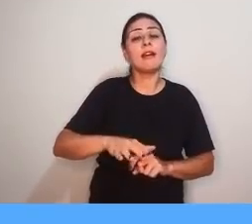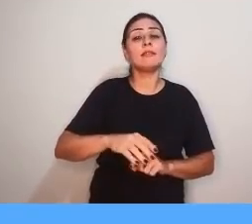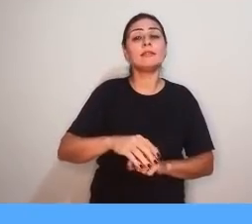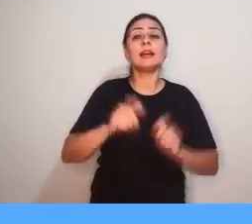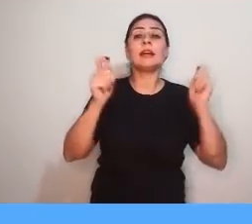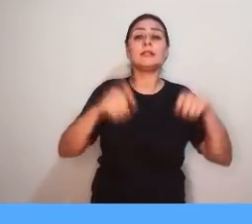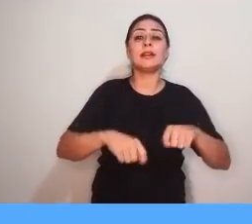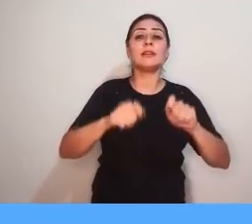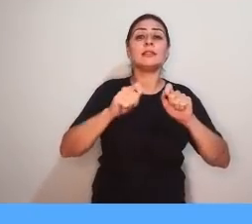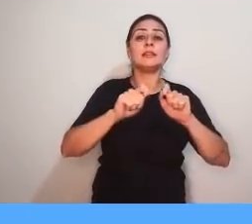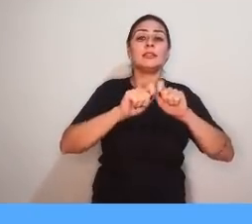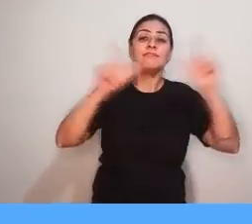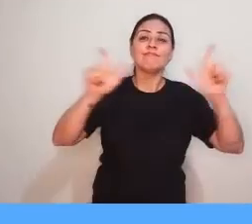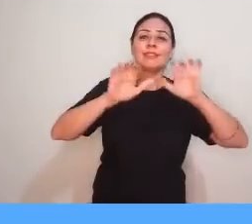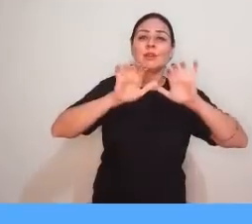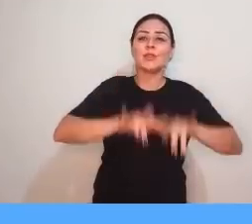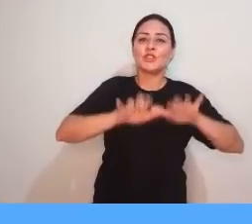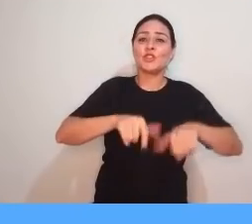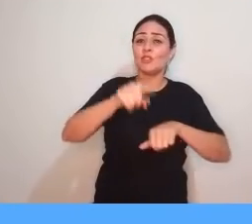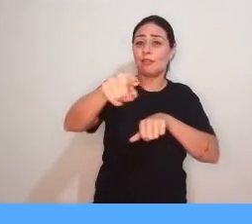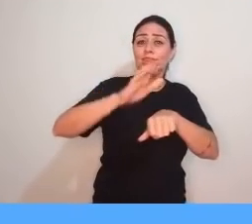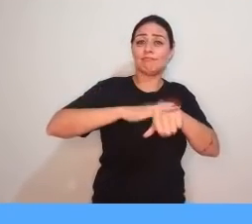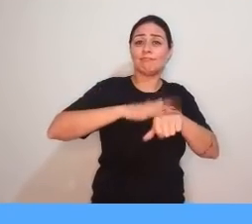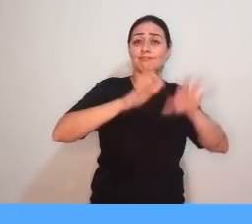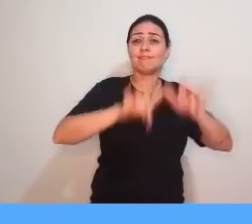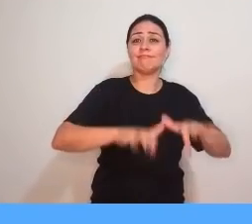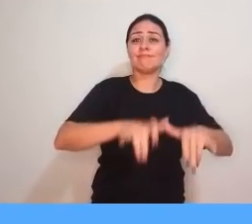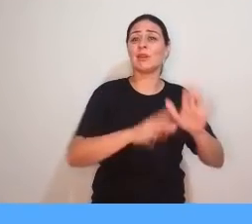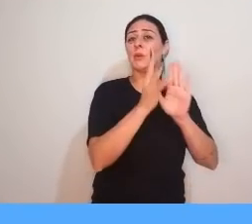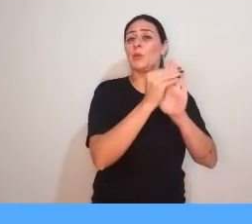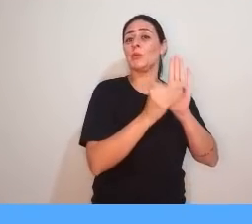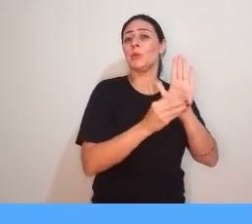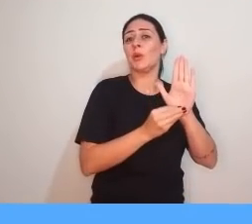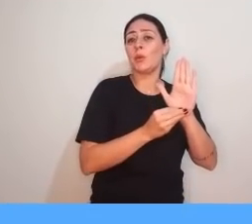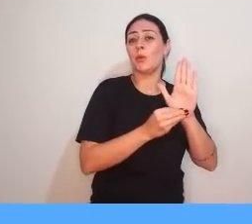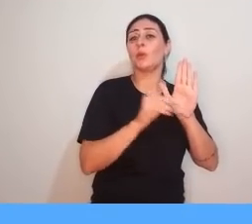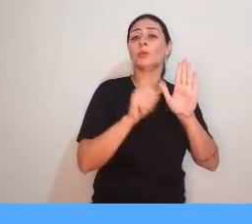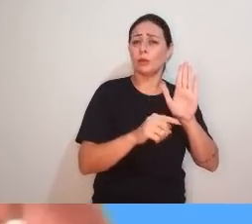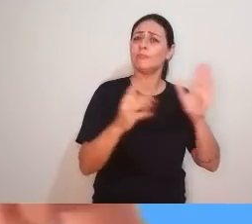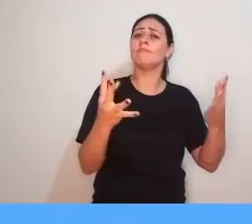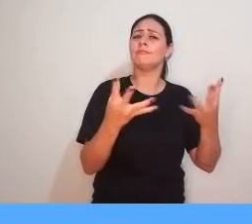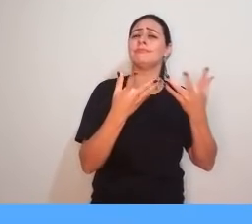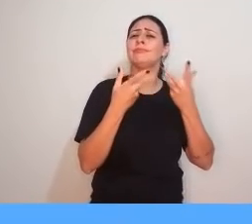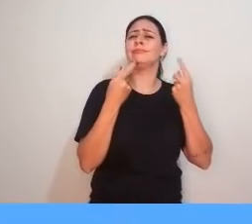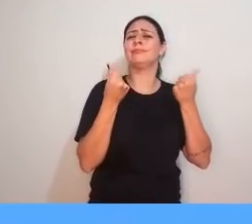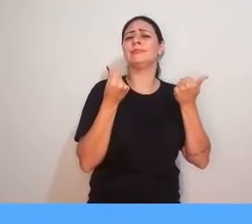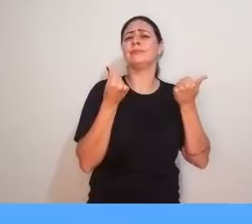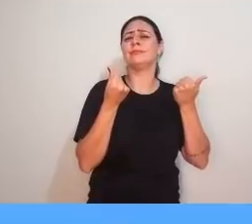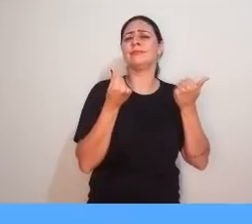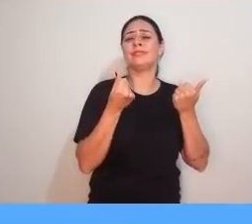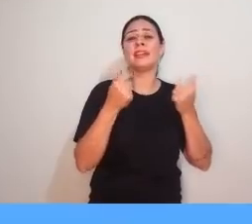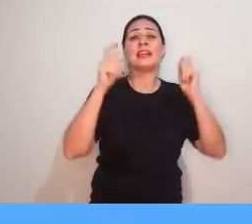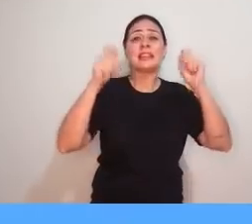digitação de conteúdos com os outros coleguinhas, é uma experiência também muito rica. Aí vai aparecer lá as crianças ao mesmo tempo trabalhando,